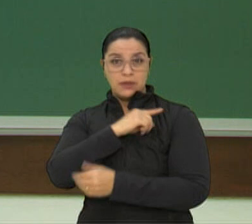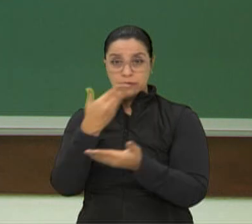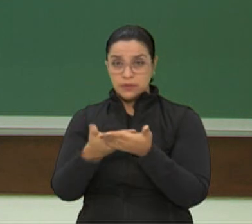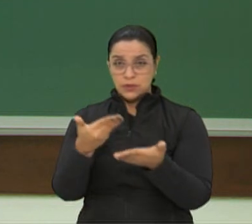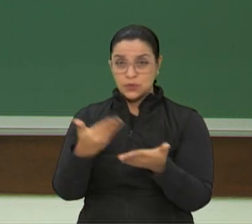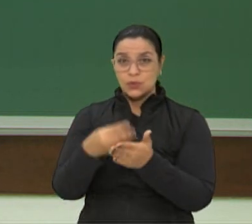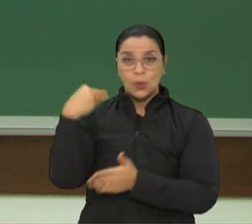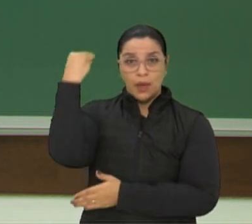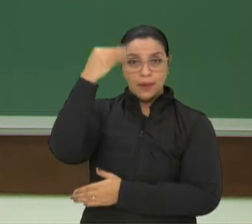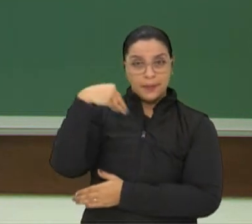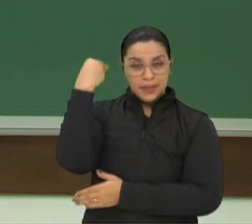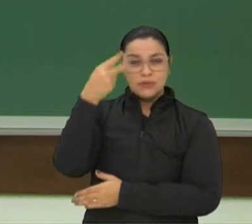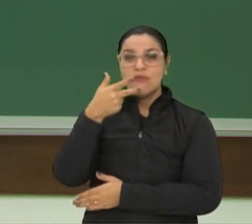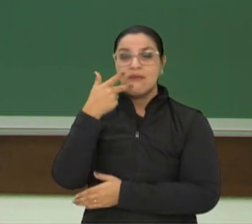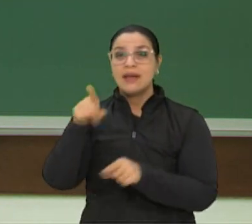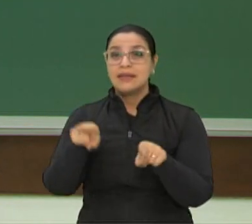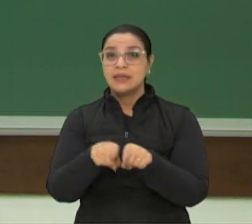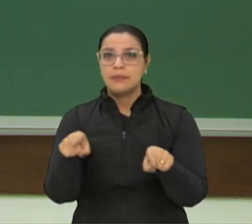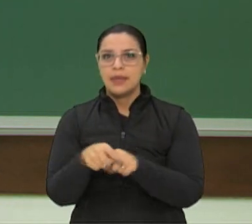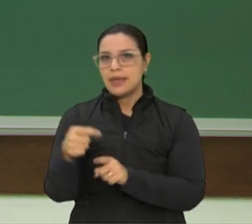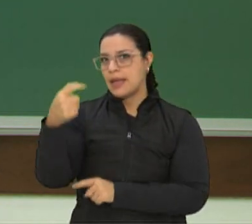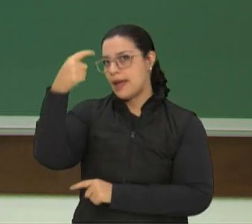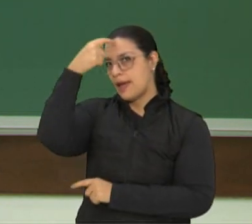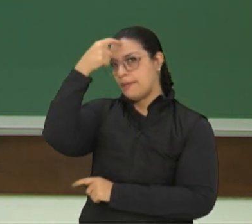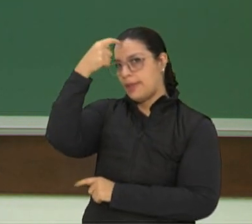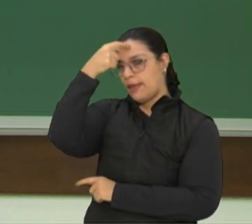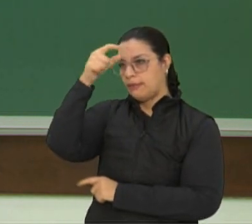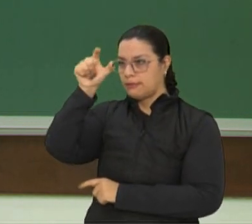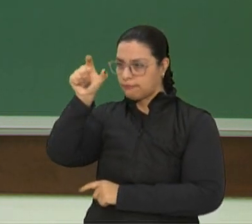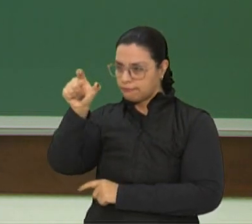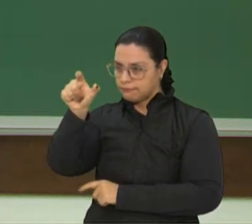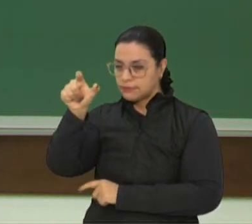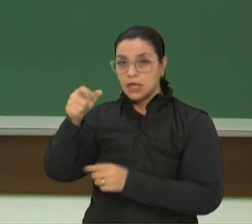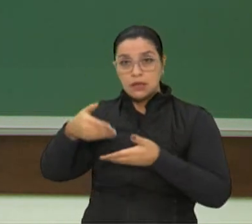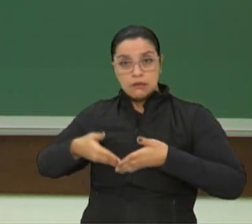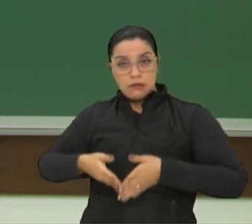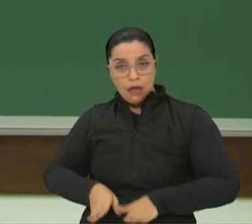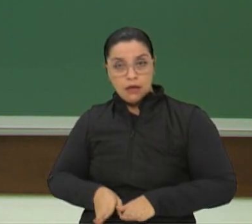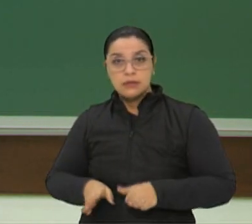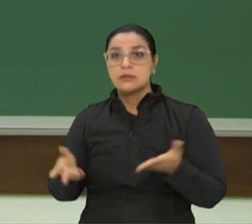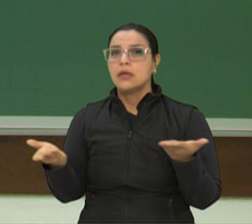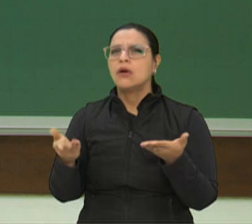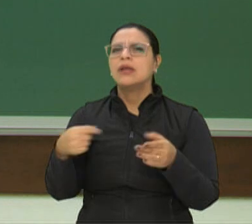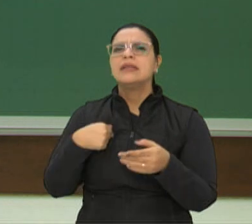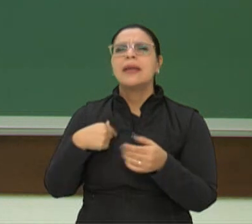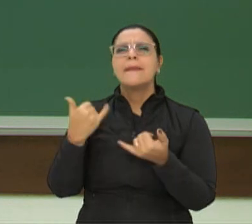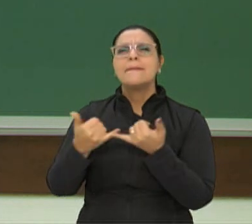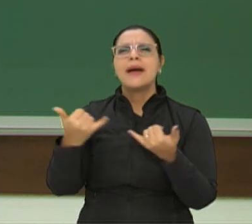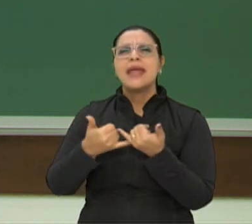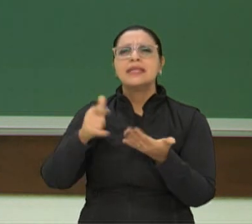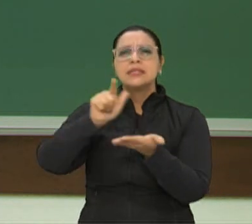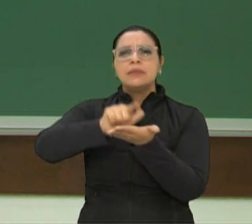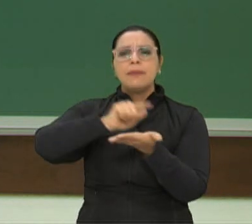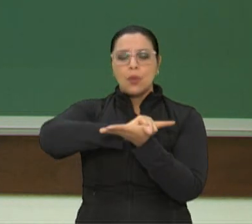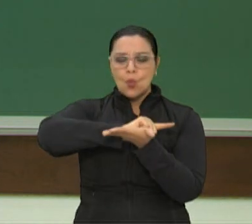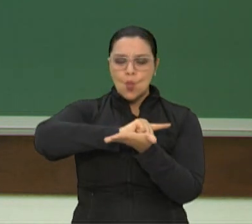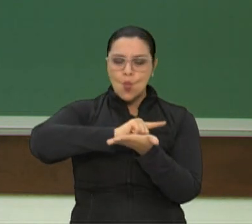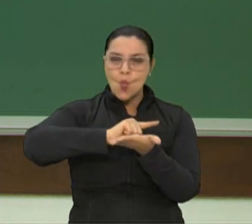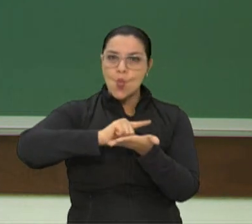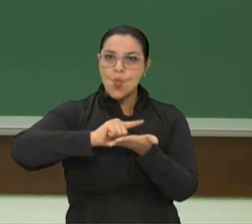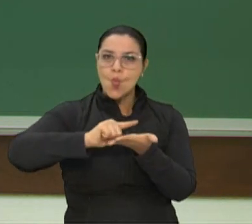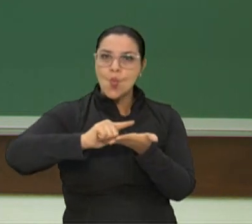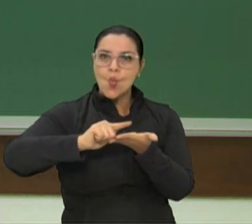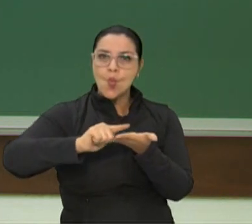no empirismo, né? Que ele dizia que a mente humana, no momento que a gente nasce, ela é como se fosse uma folha de papel em branco, não